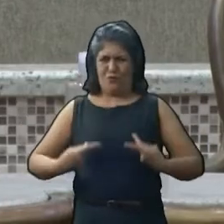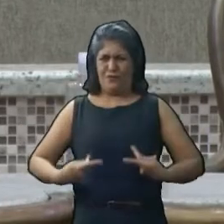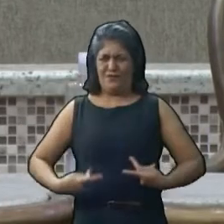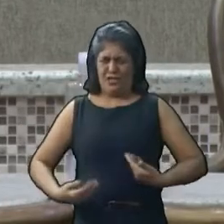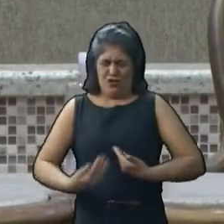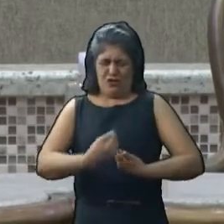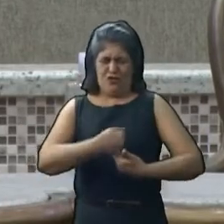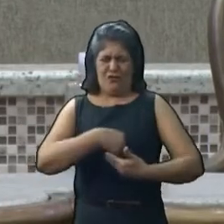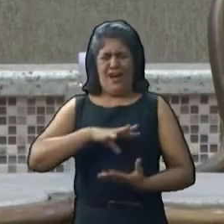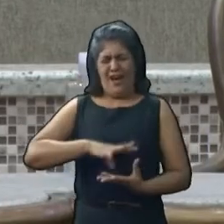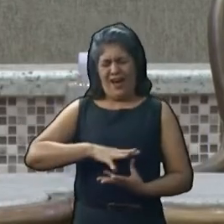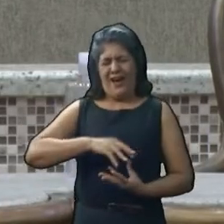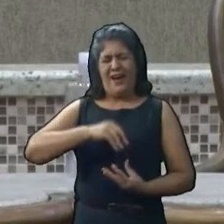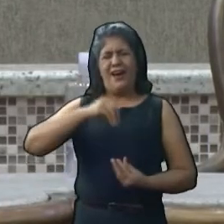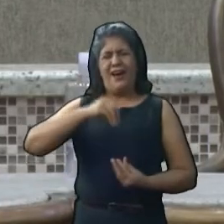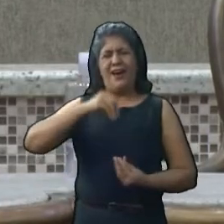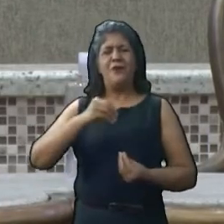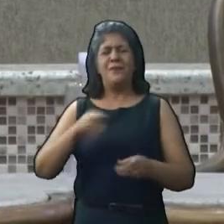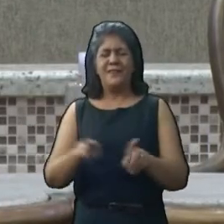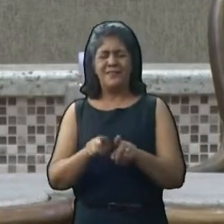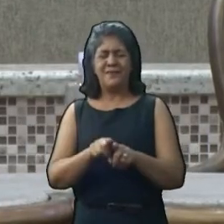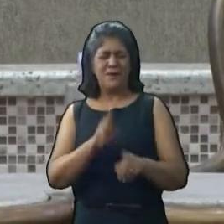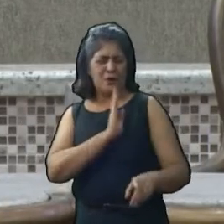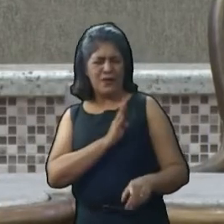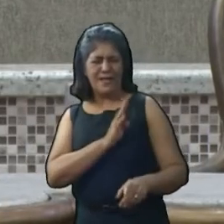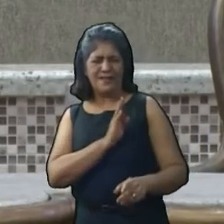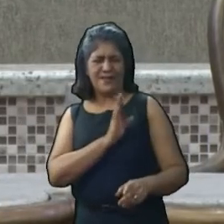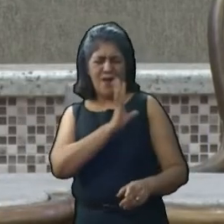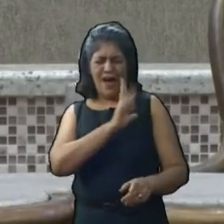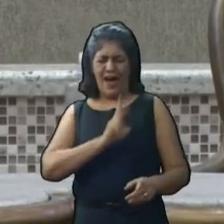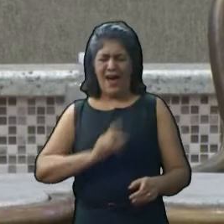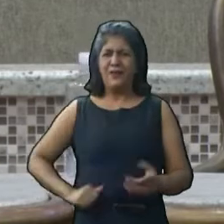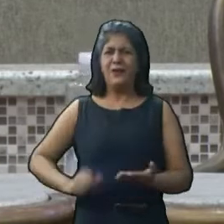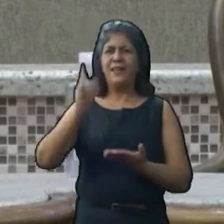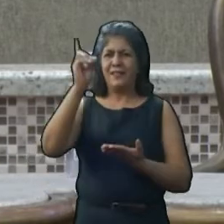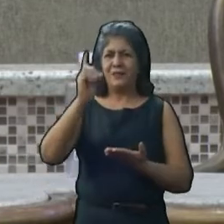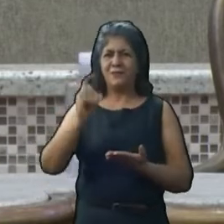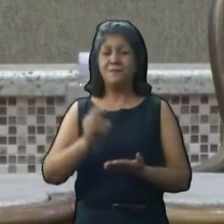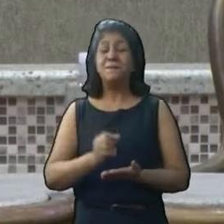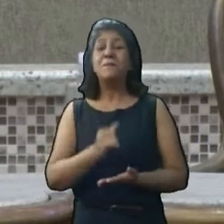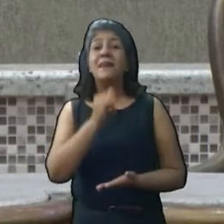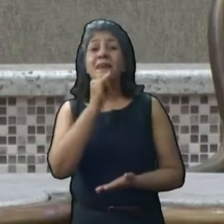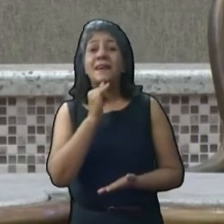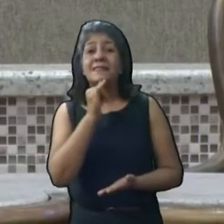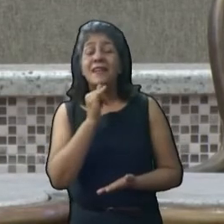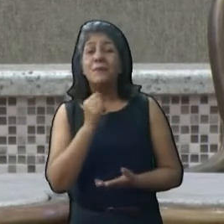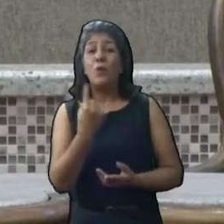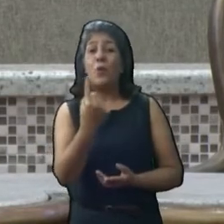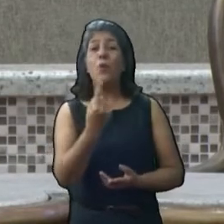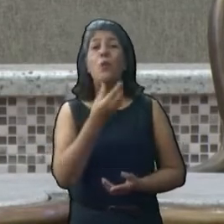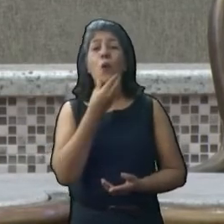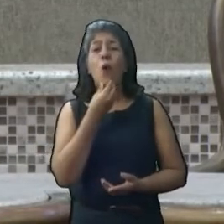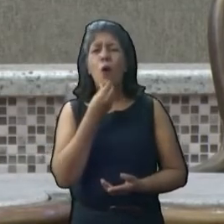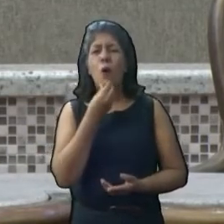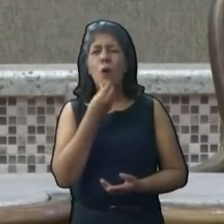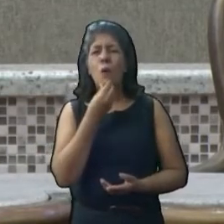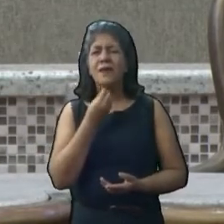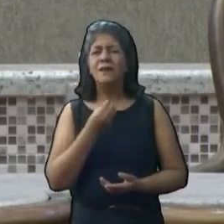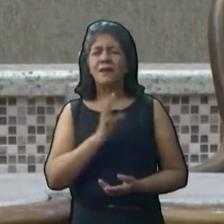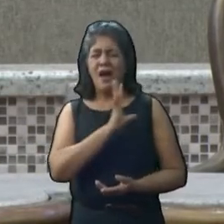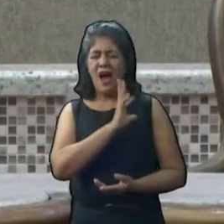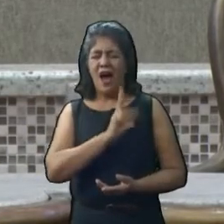dia moisés tá lá engenheiros do capítulo 2 moisés chegou num determinado lugar e ele kontemple umas